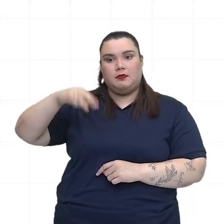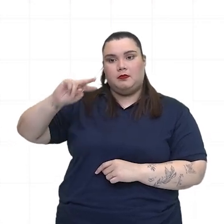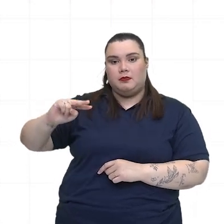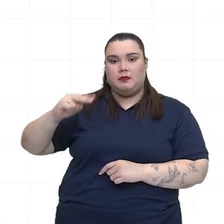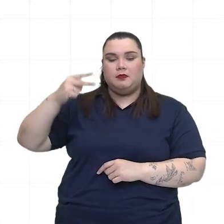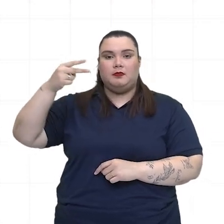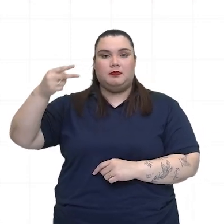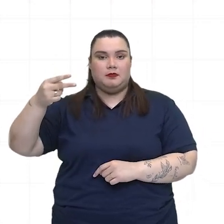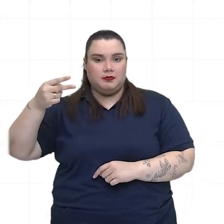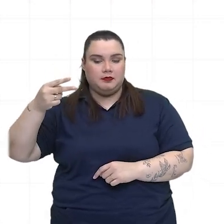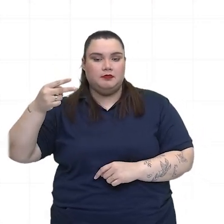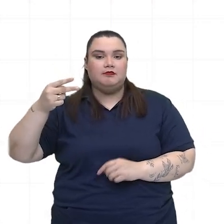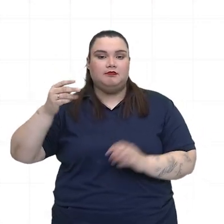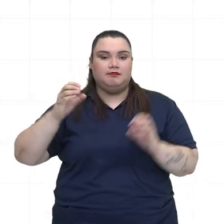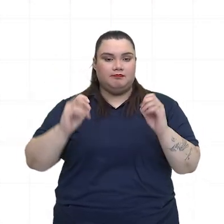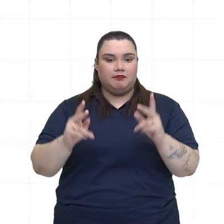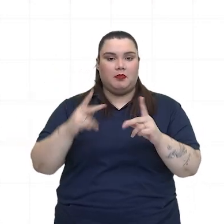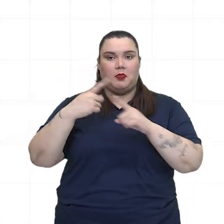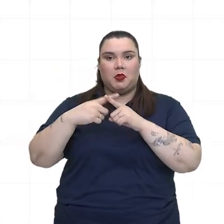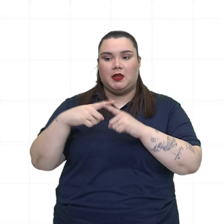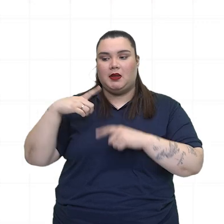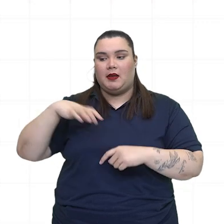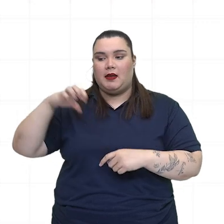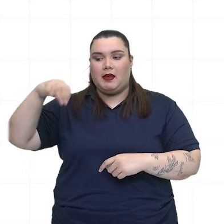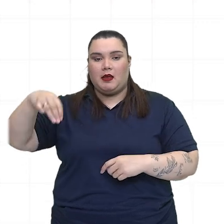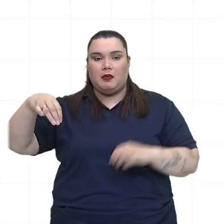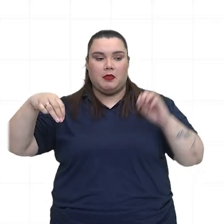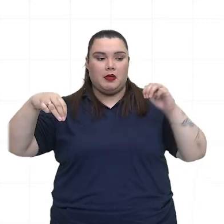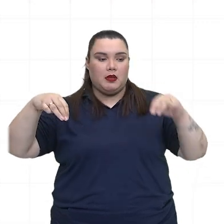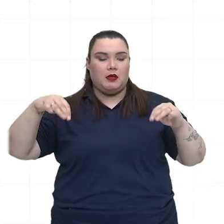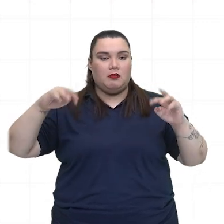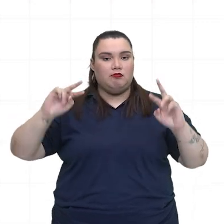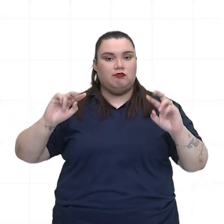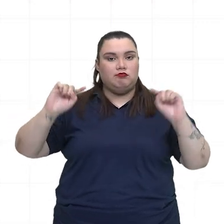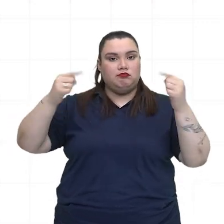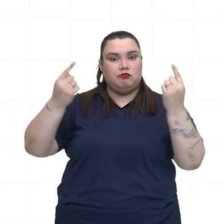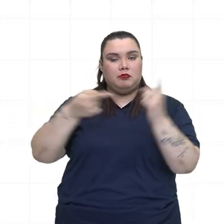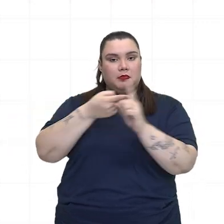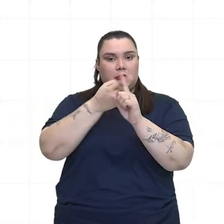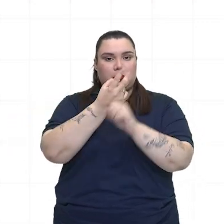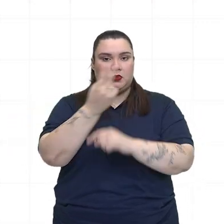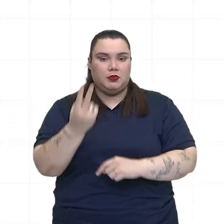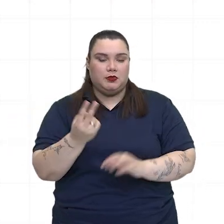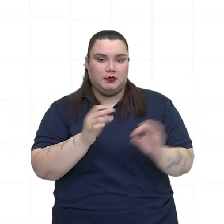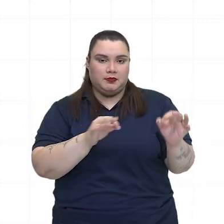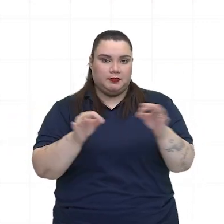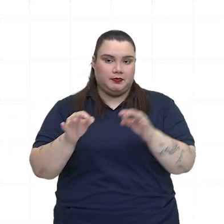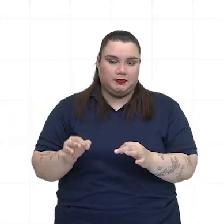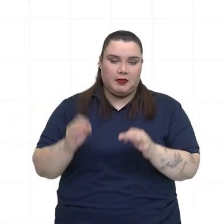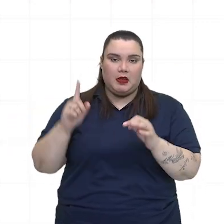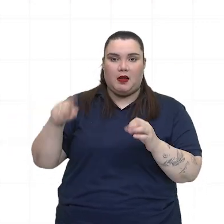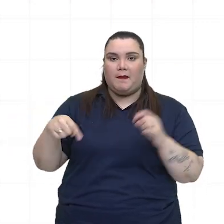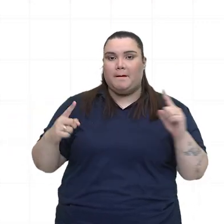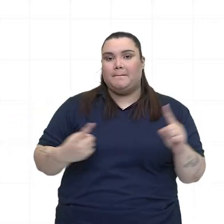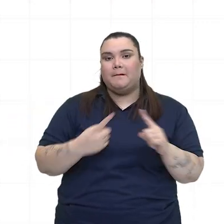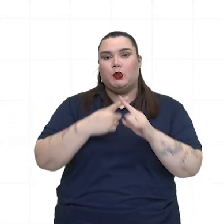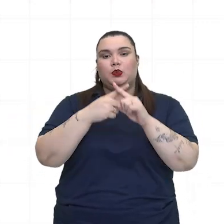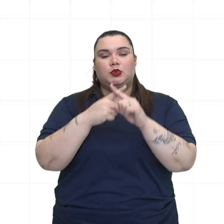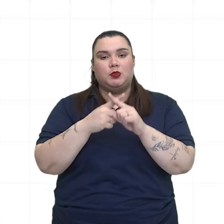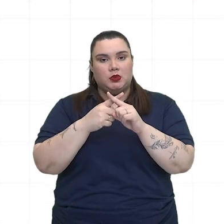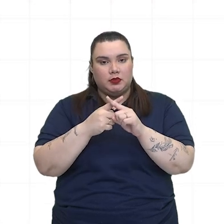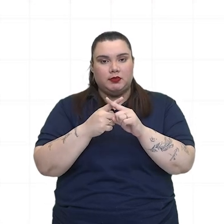153.900 metros ao quadrado, porque estamos trabalhando com área, com superfície, né? Estamos